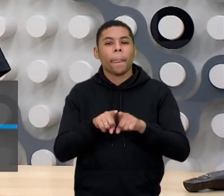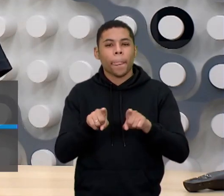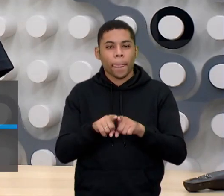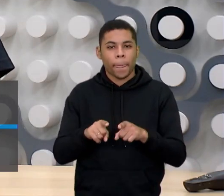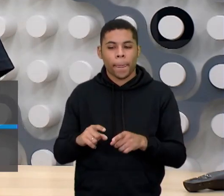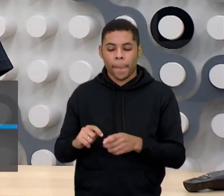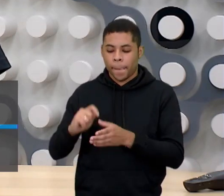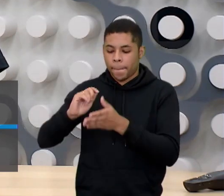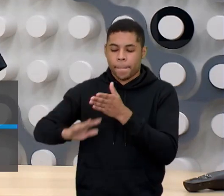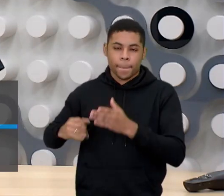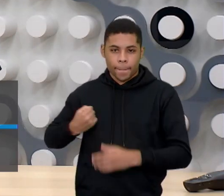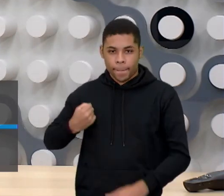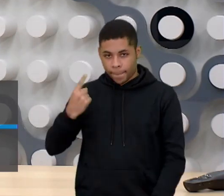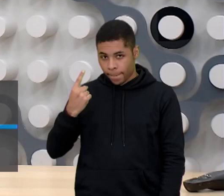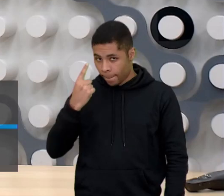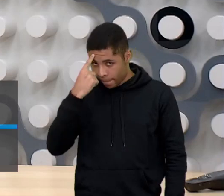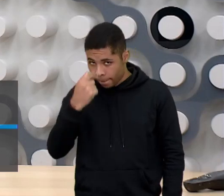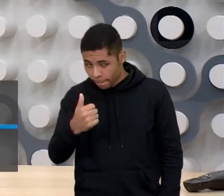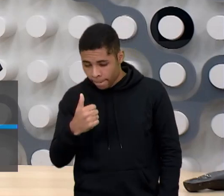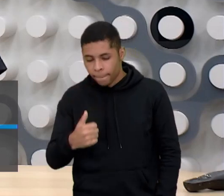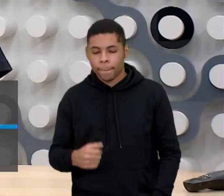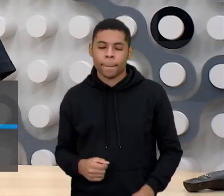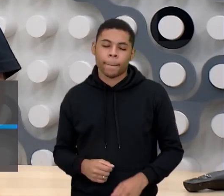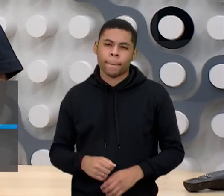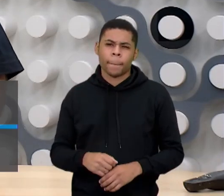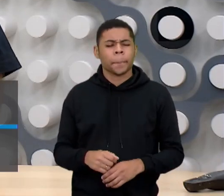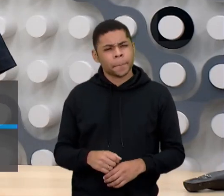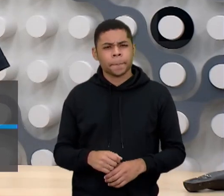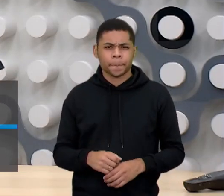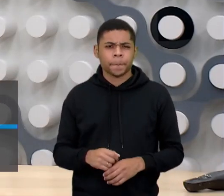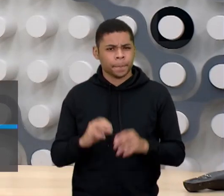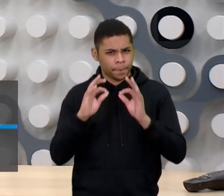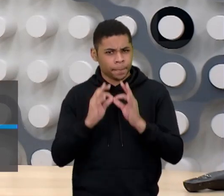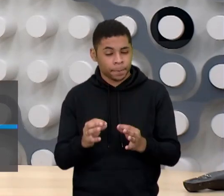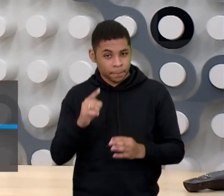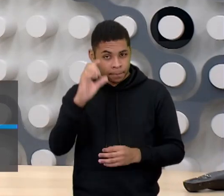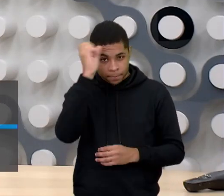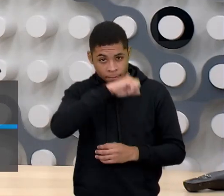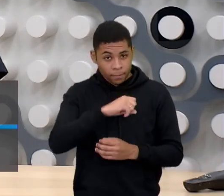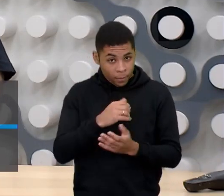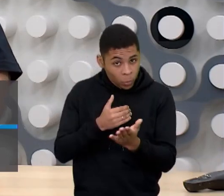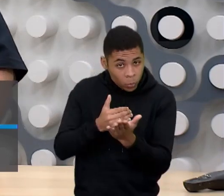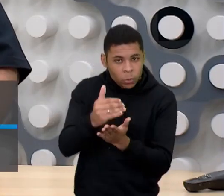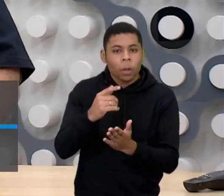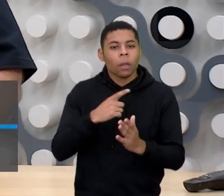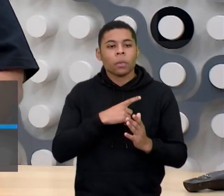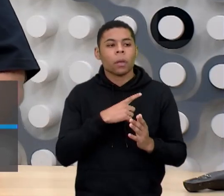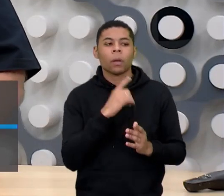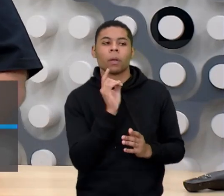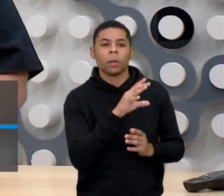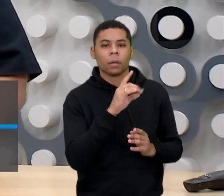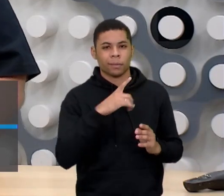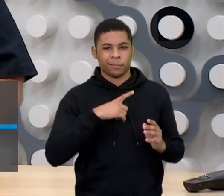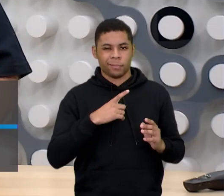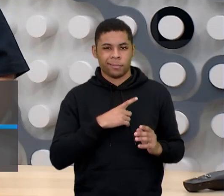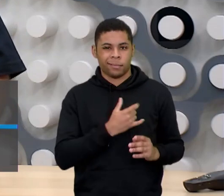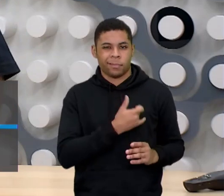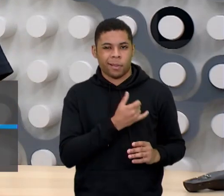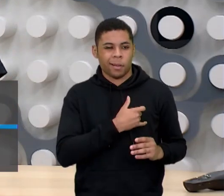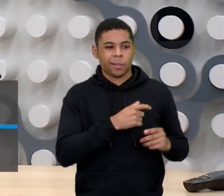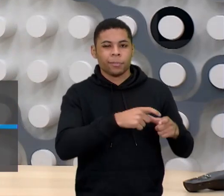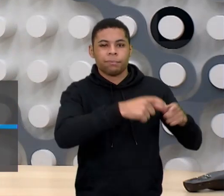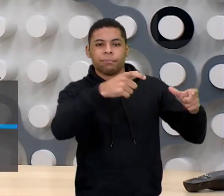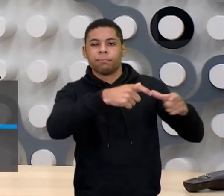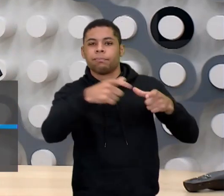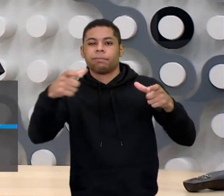a atividade 1, tá certo? Então, basicamente, nessa introdução, nós vimos aí as características aí da pirâmide etária brasileira, né,